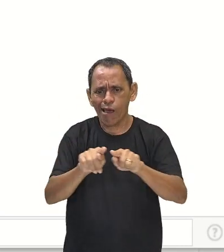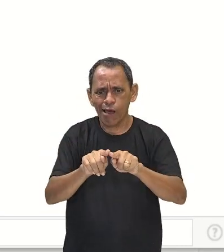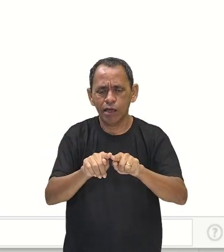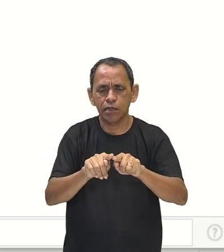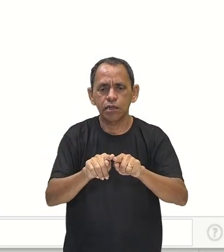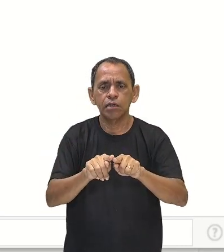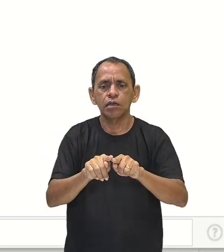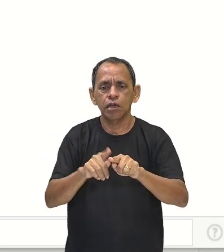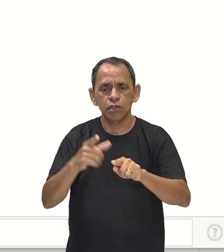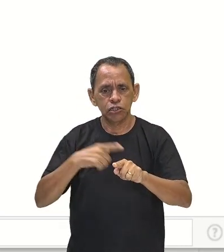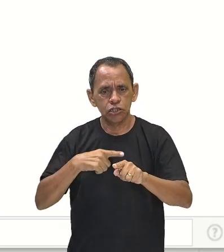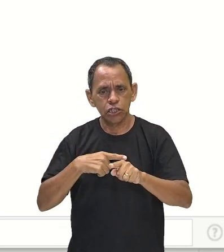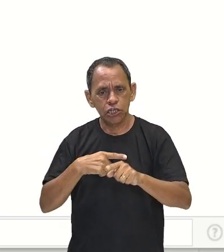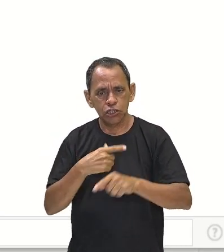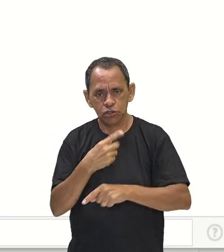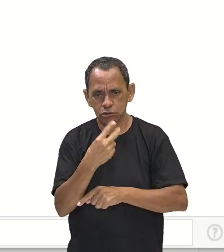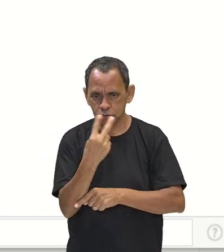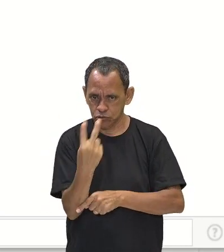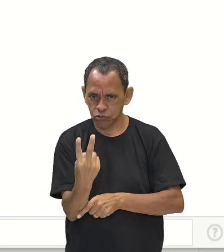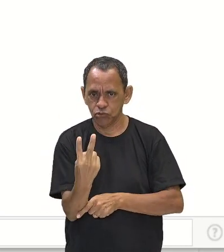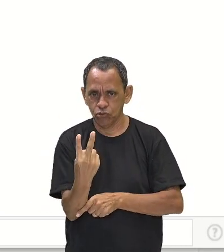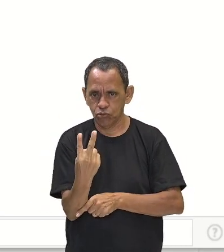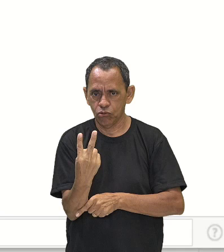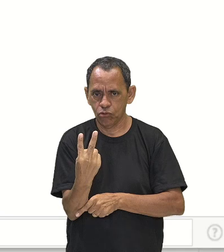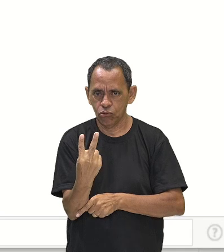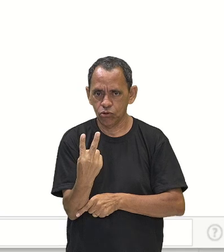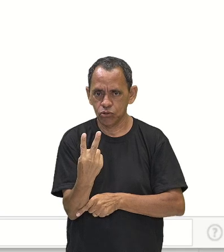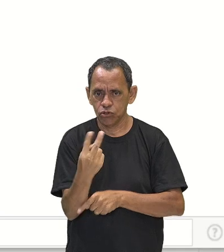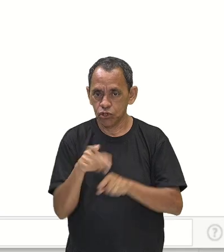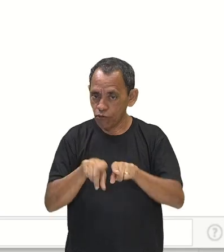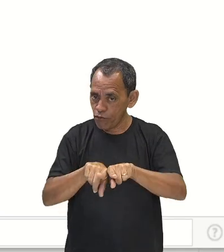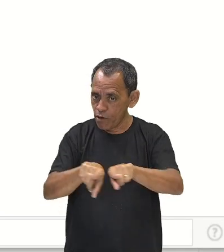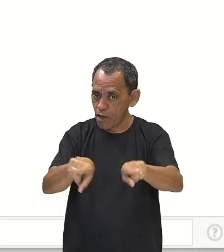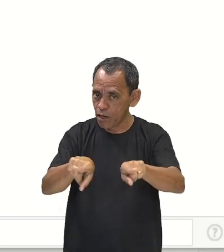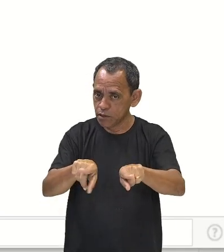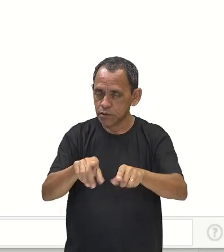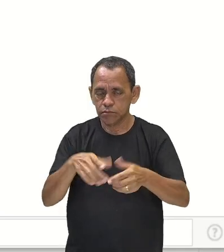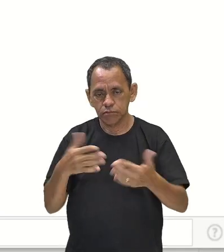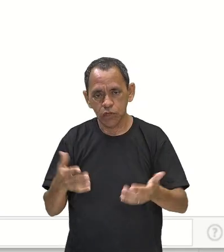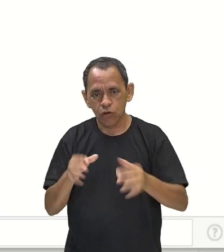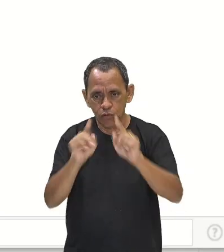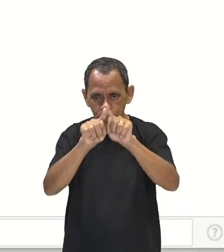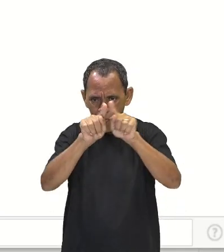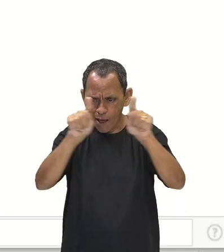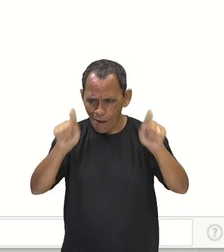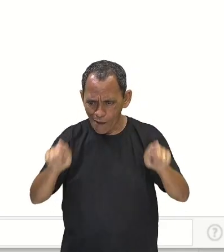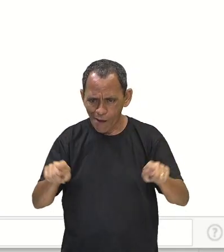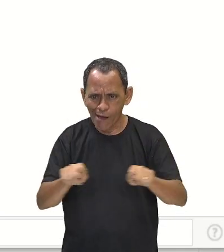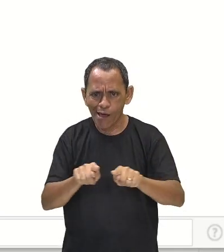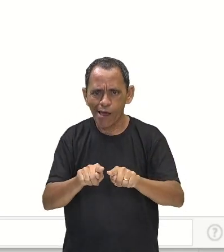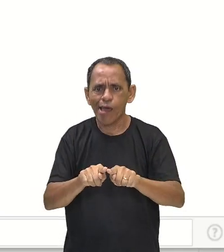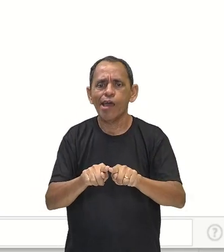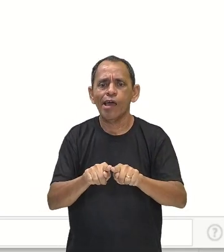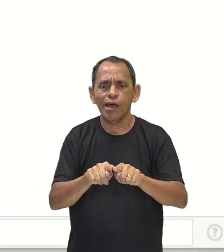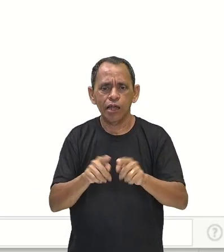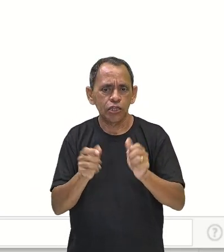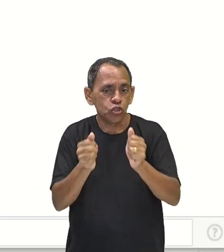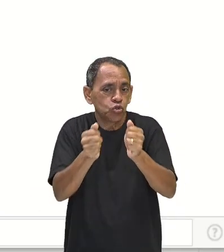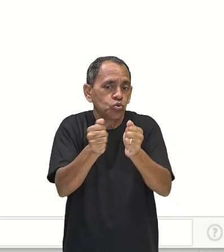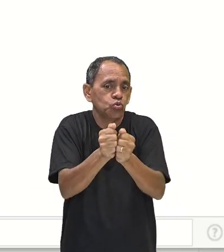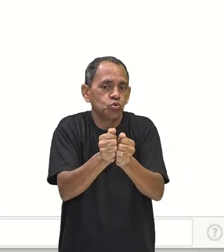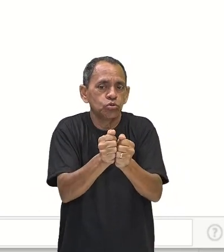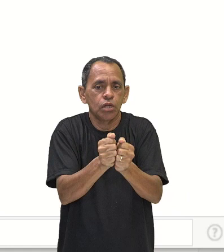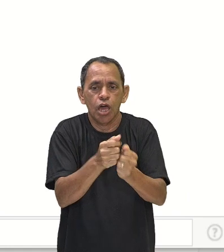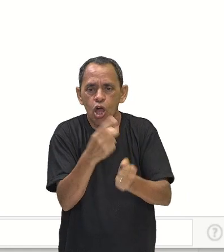ó, tem um vértice aqui e outro vértice aqui. Então, essa aresta aqui, ela compartilha de 2 vértices. Então, por isso que sempre